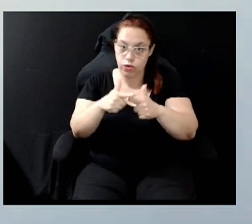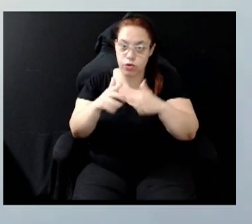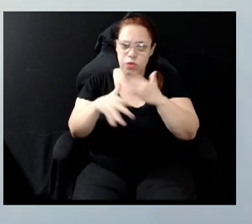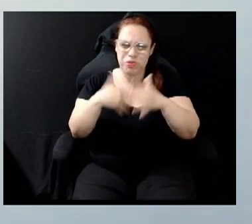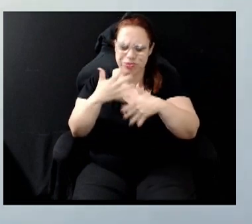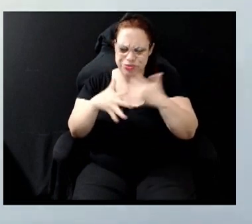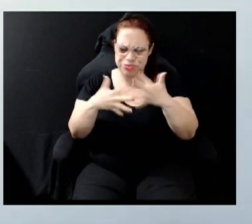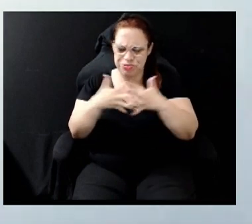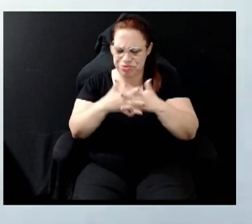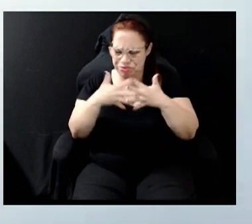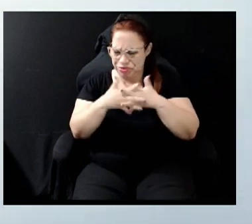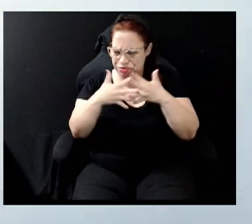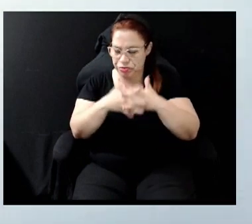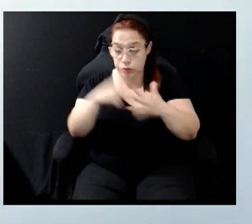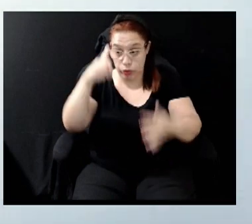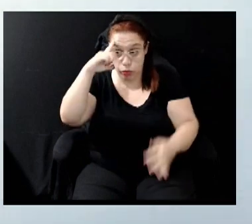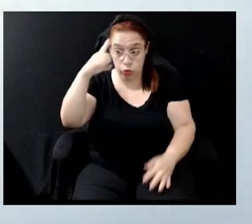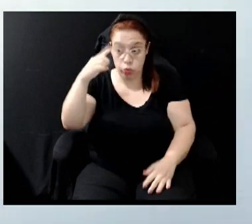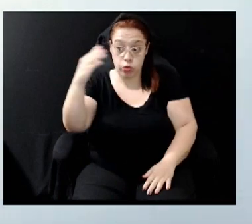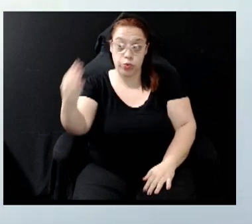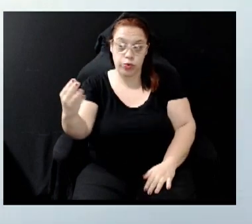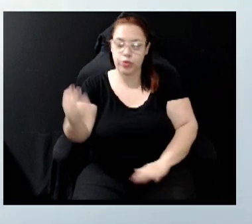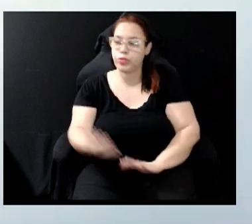desafios do dia a dia.